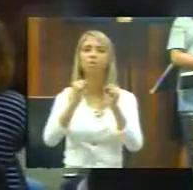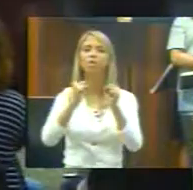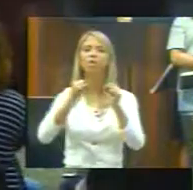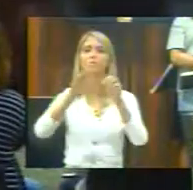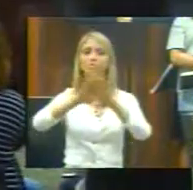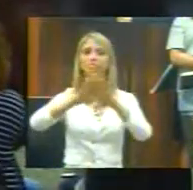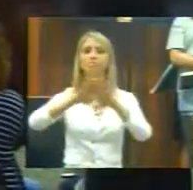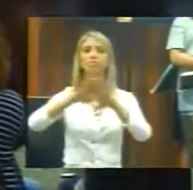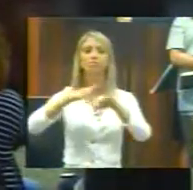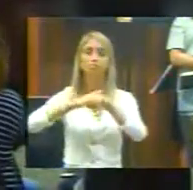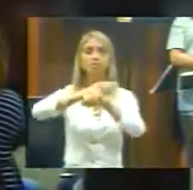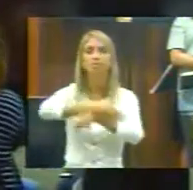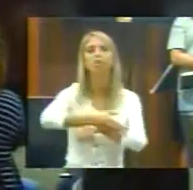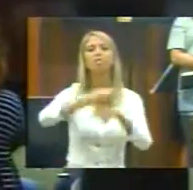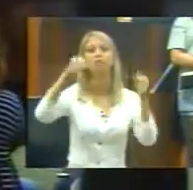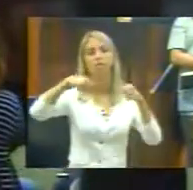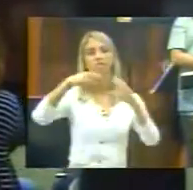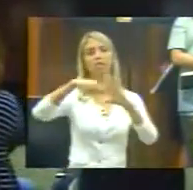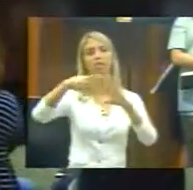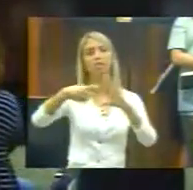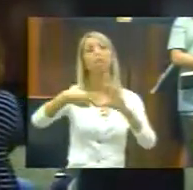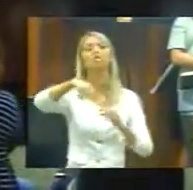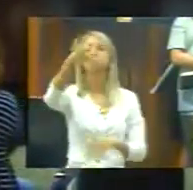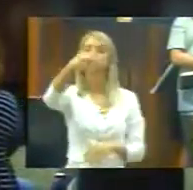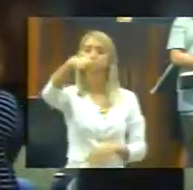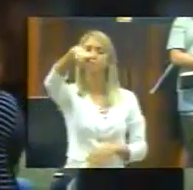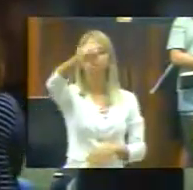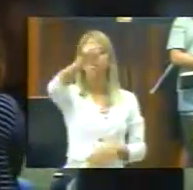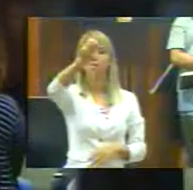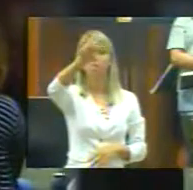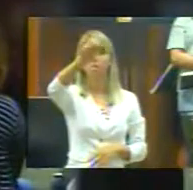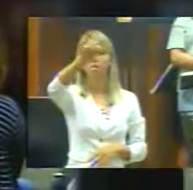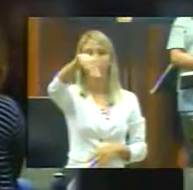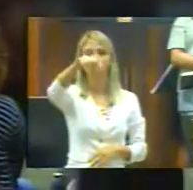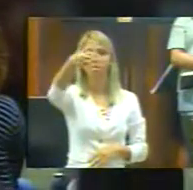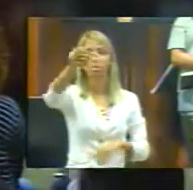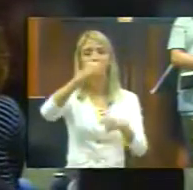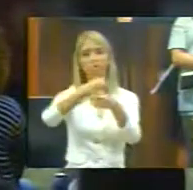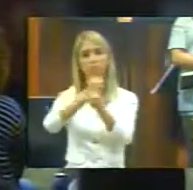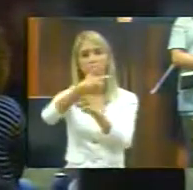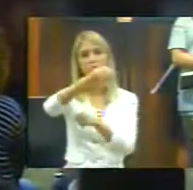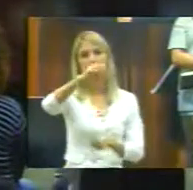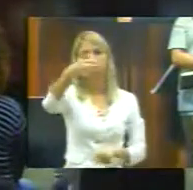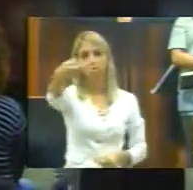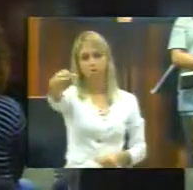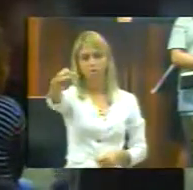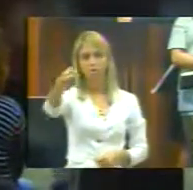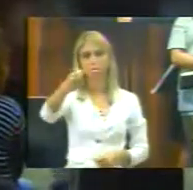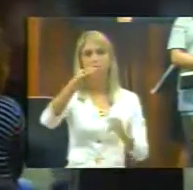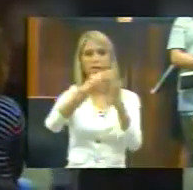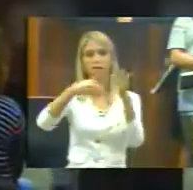De 1º de 11 de 2017 a 31 de 11 de 2017.